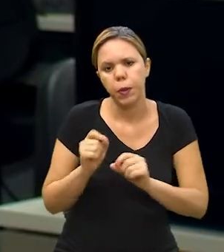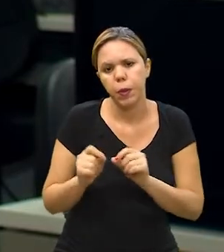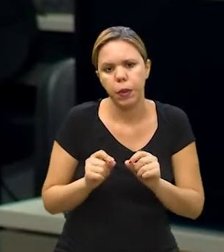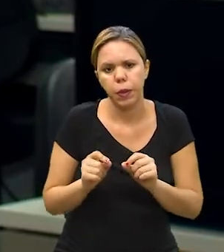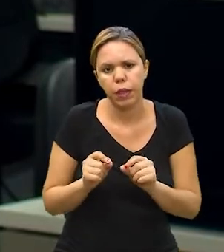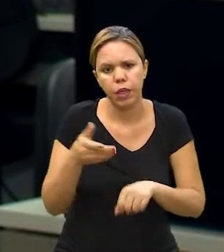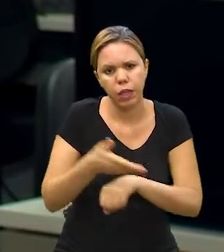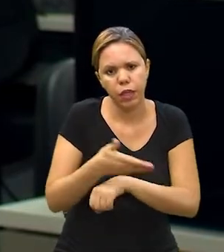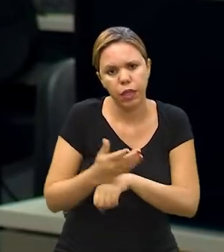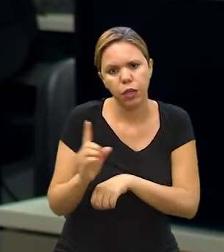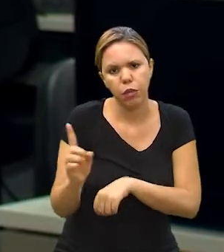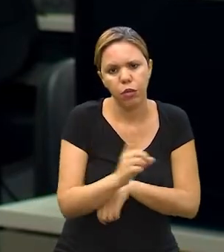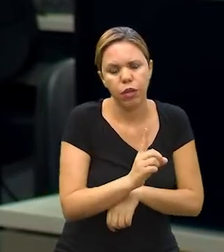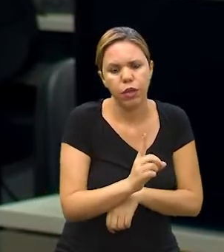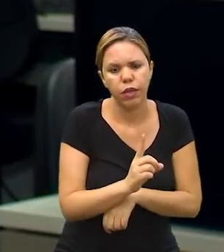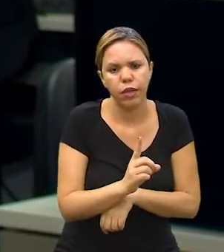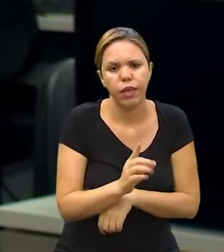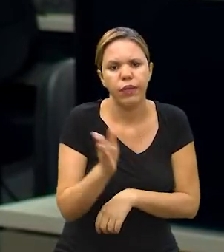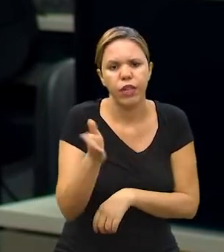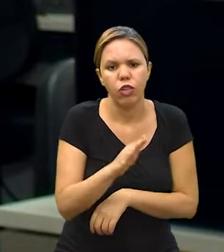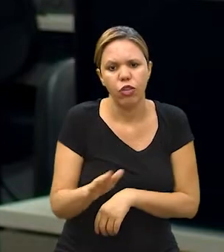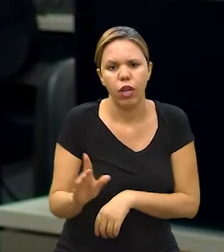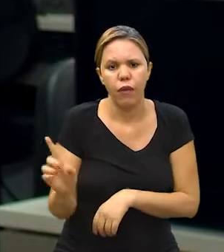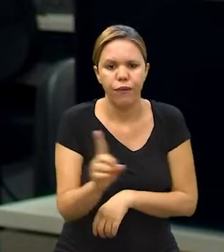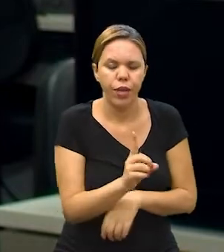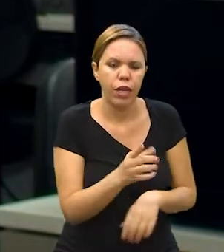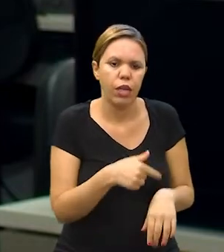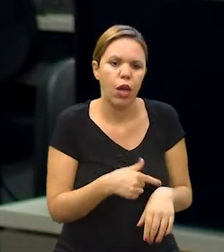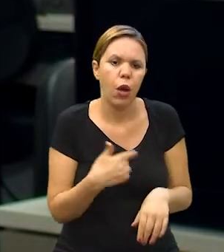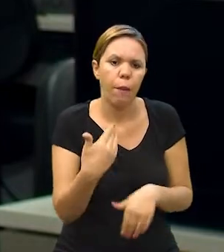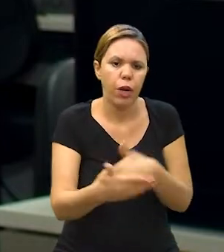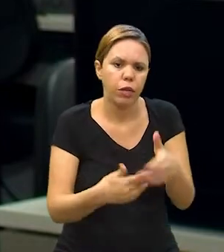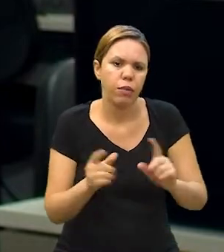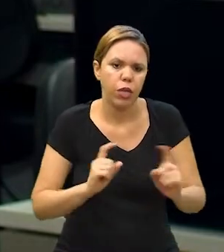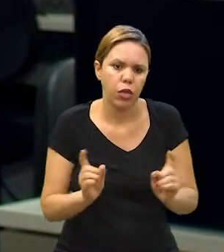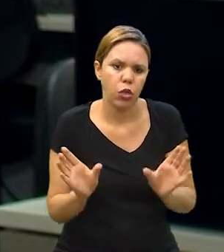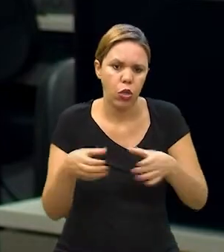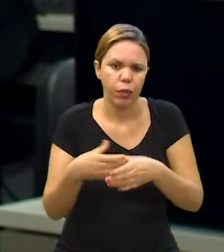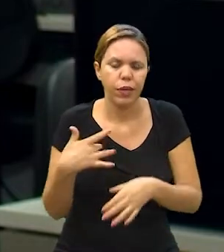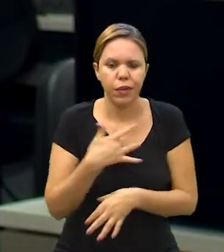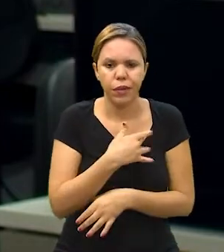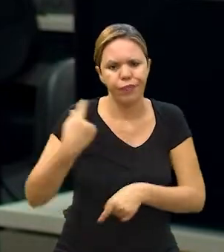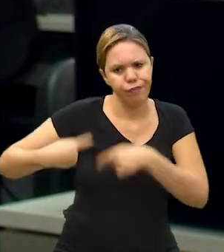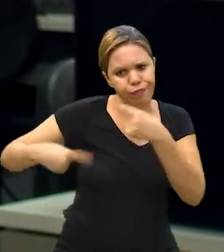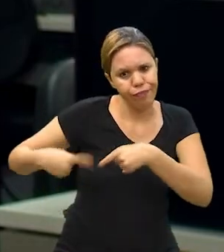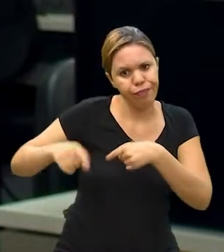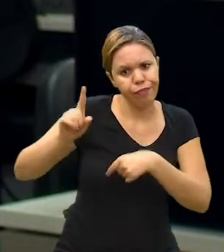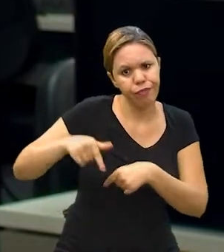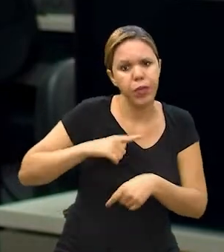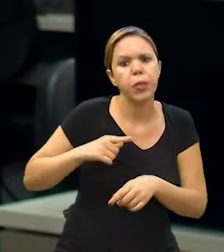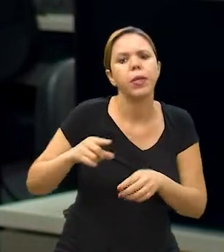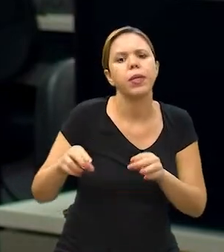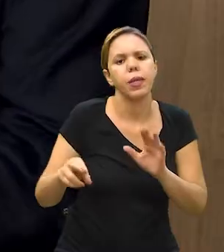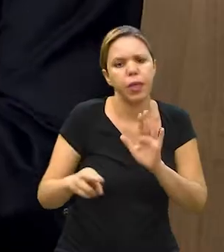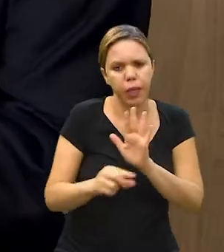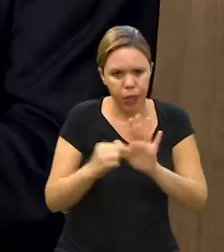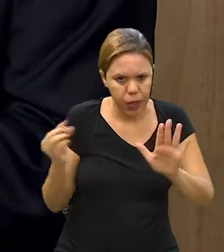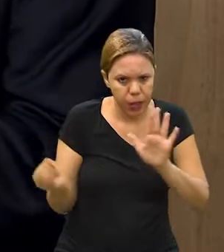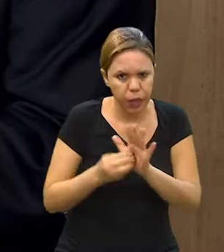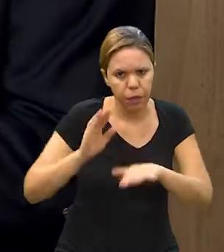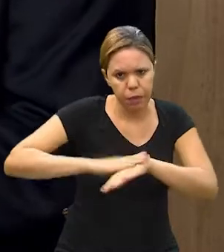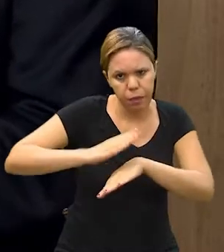os participantes que viriam tiveram que adiar de última hora a vinda deles, mas na próxima reunião da Comissão de Saúde nós vamos discutir isso. Tem requerimentos de minha autoria que